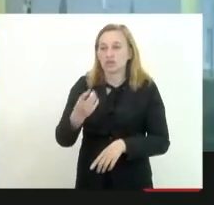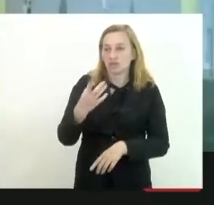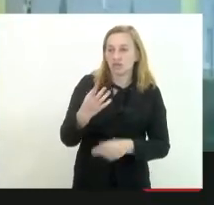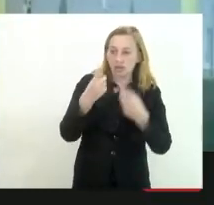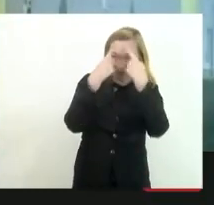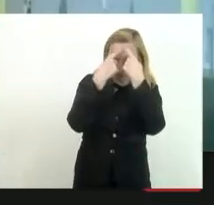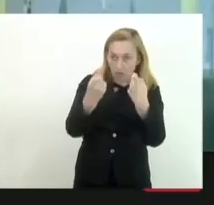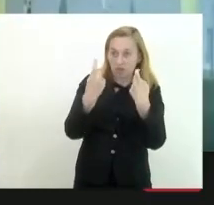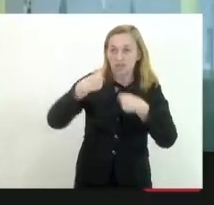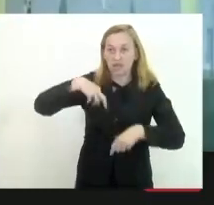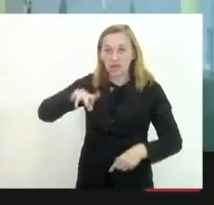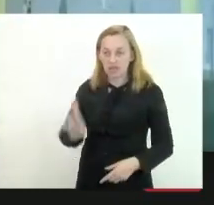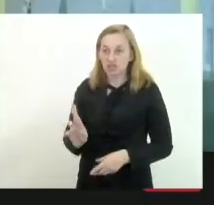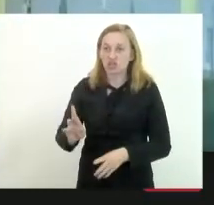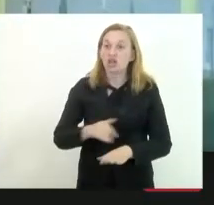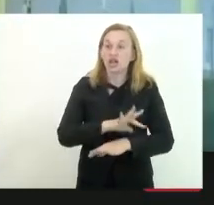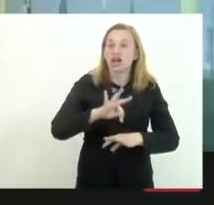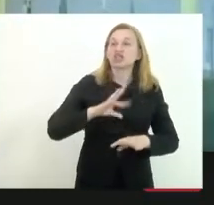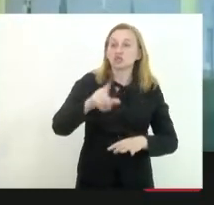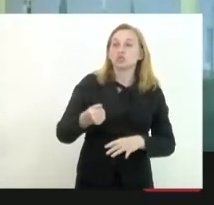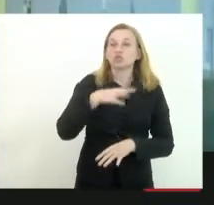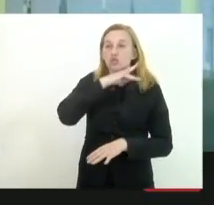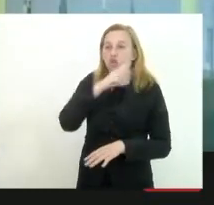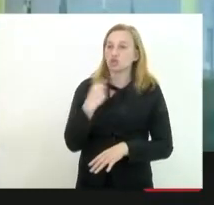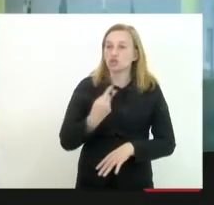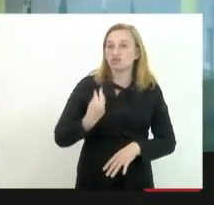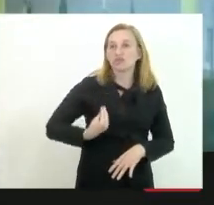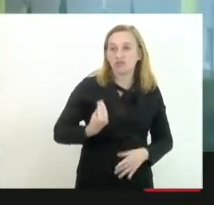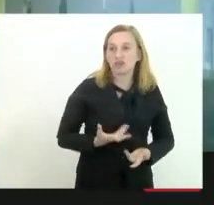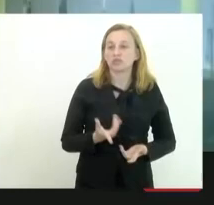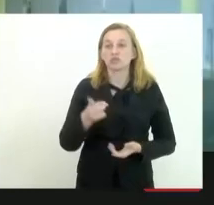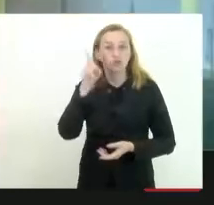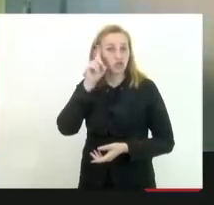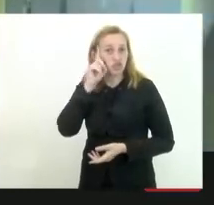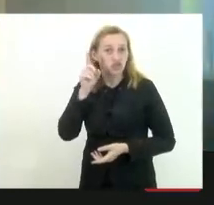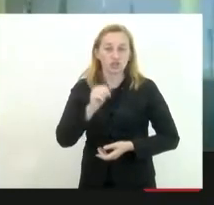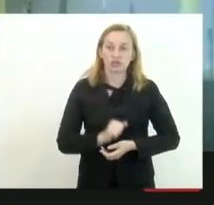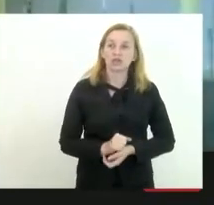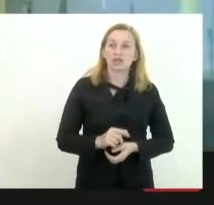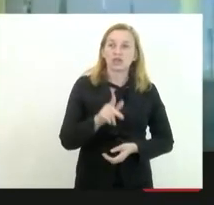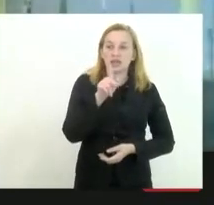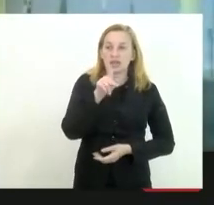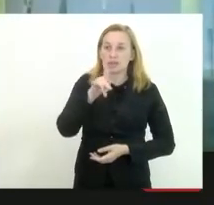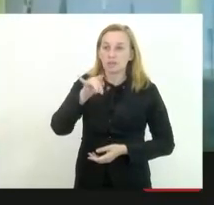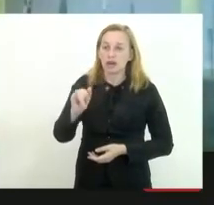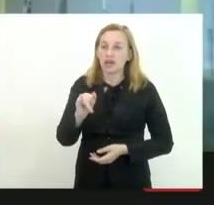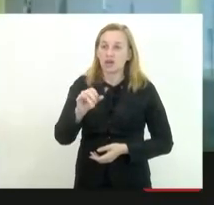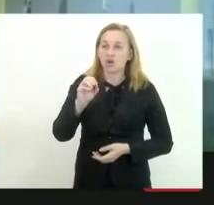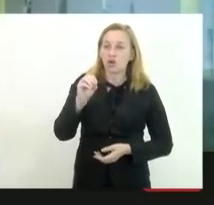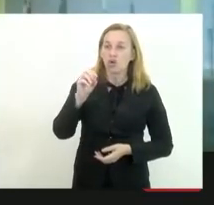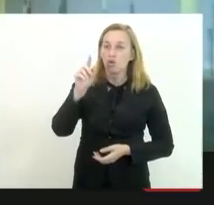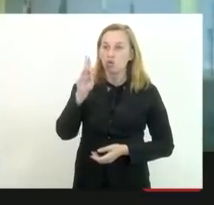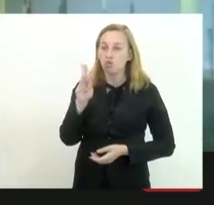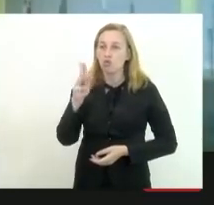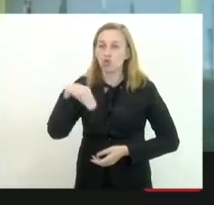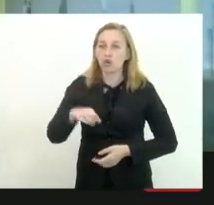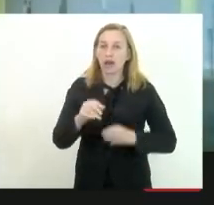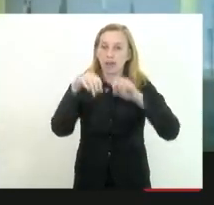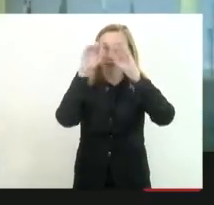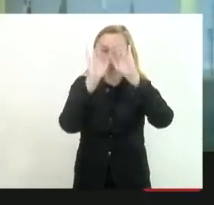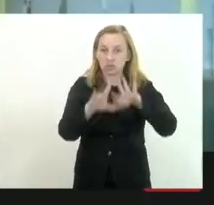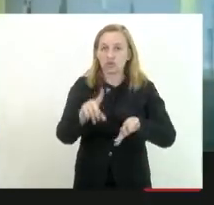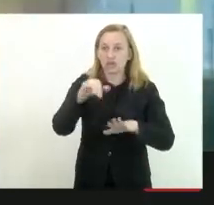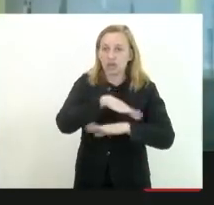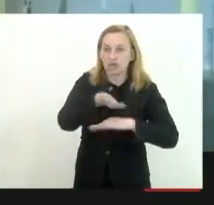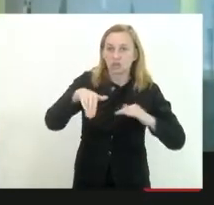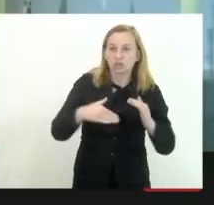religiosa, de combate a tudo de ruim que nós vemos aí no seu dia a dia. Que Pai Ogum abençoe e proteja a todas e todos, e